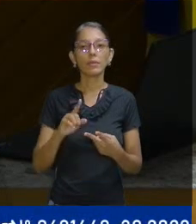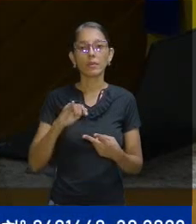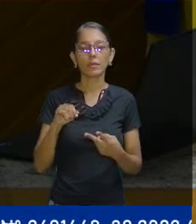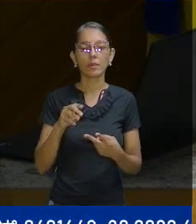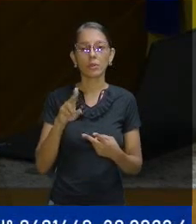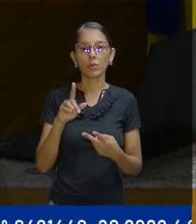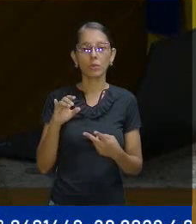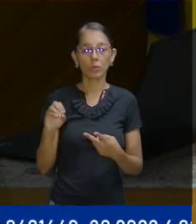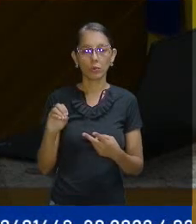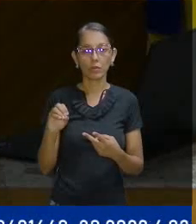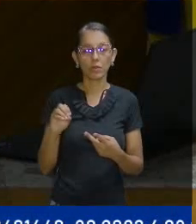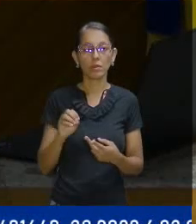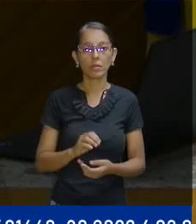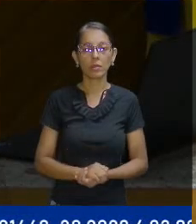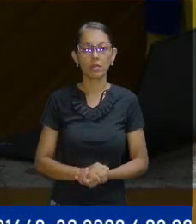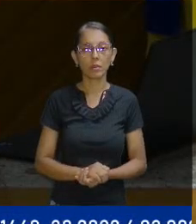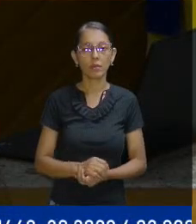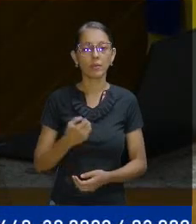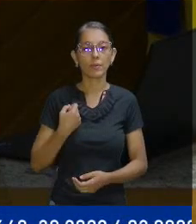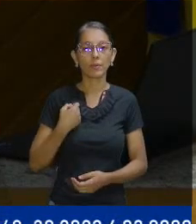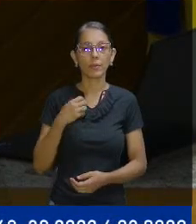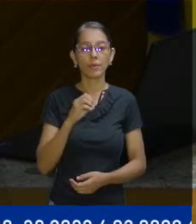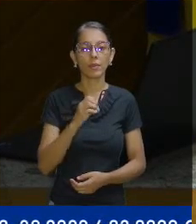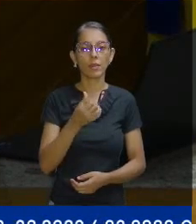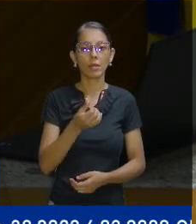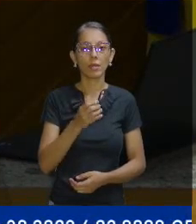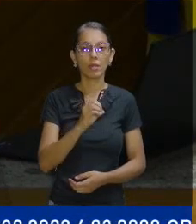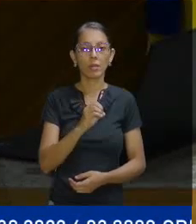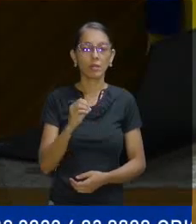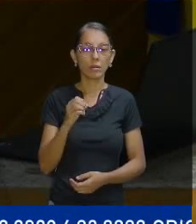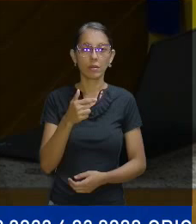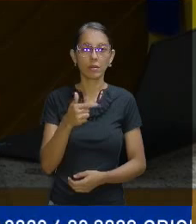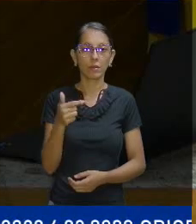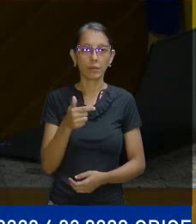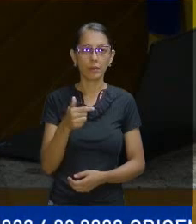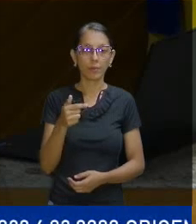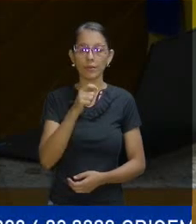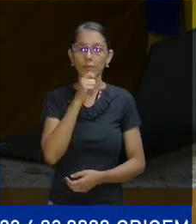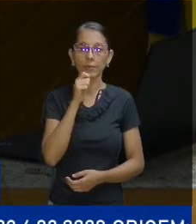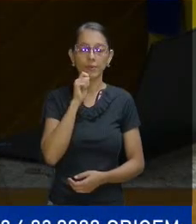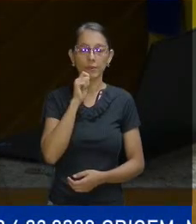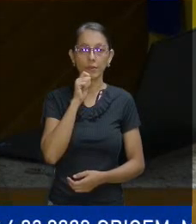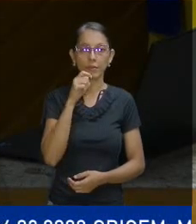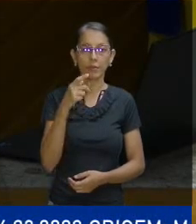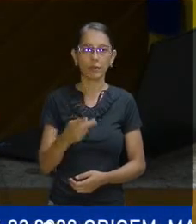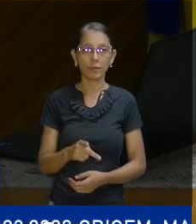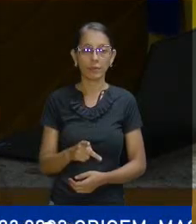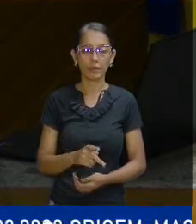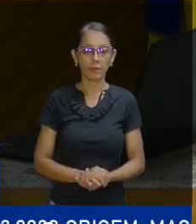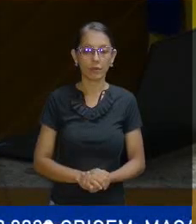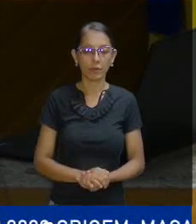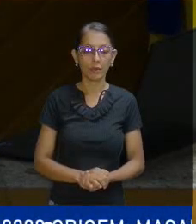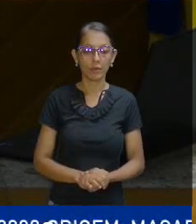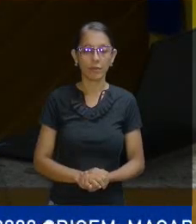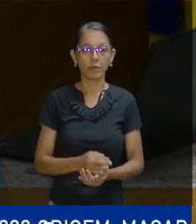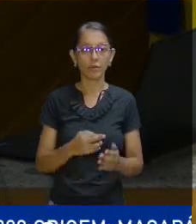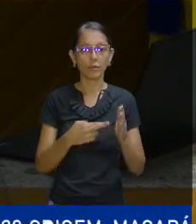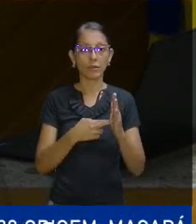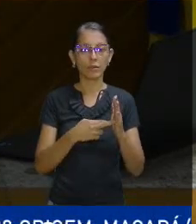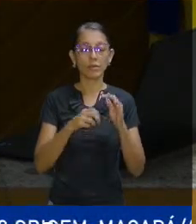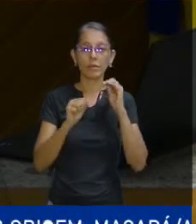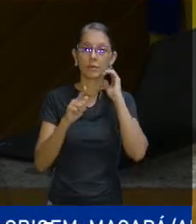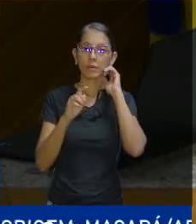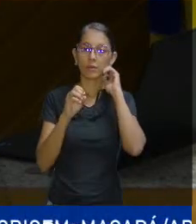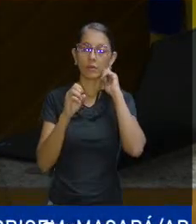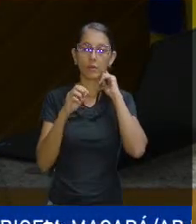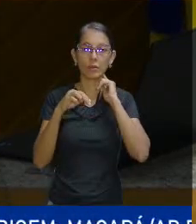e a representação especial número 0601-641, 2022, origem Macapá, o relator juiz Agostinho Silvério,